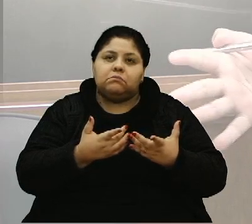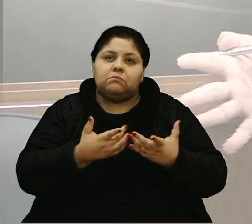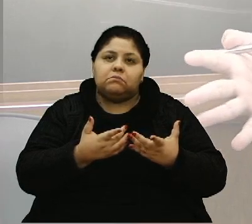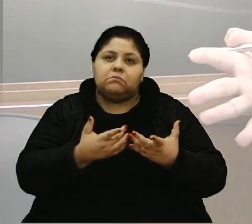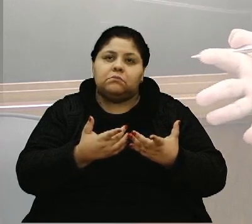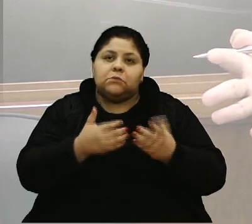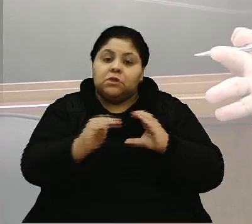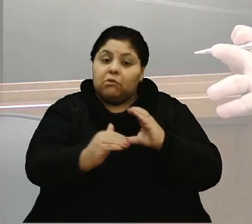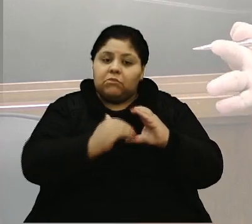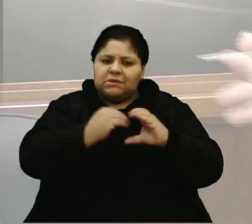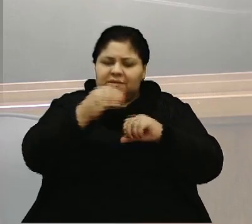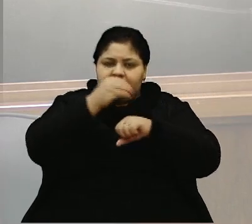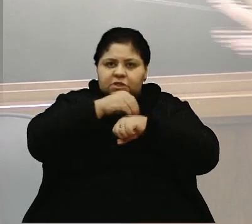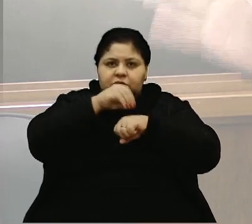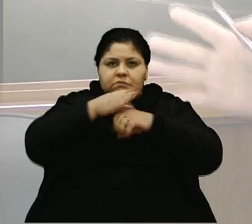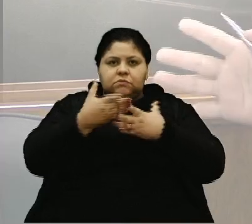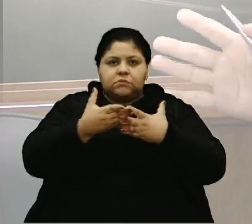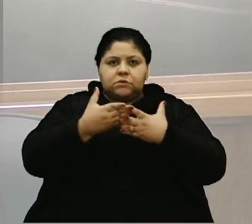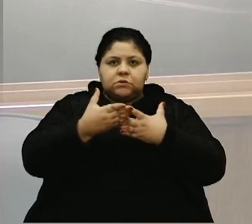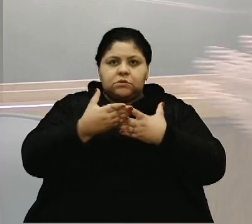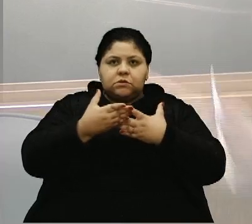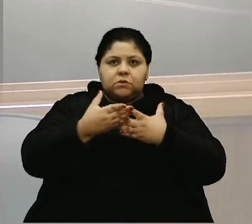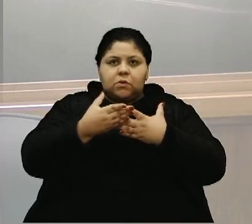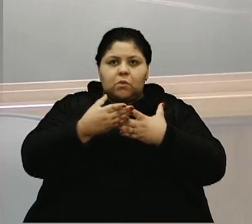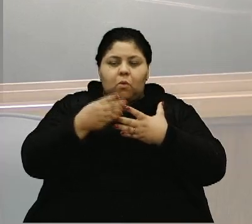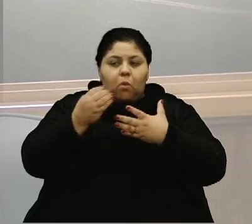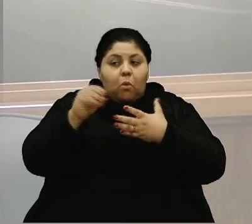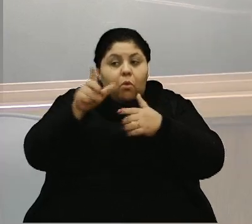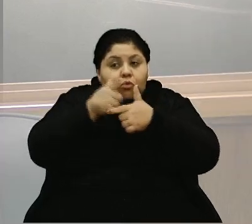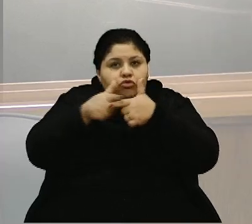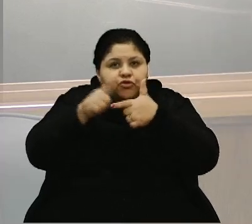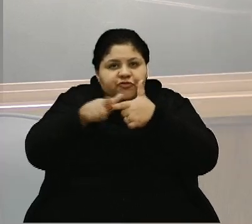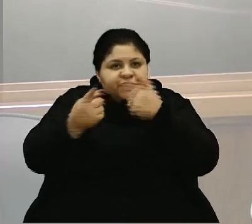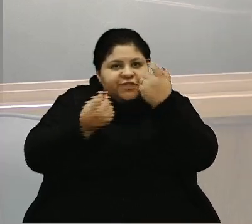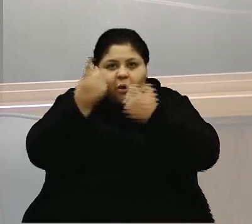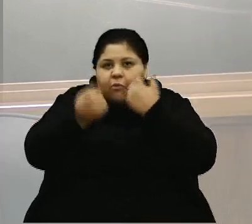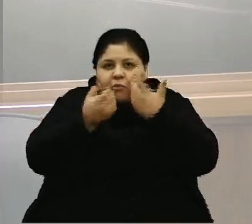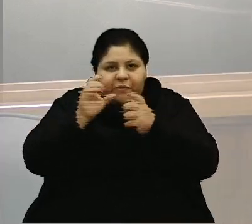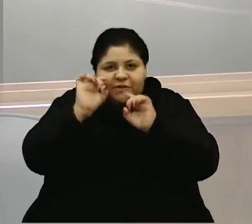recebe as indicações. Ou parcializa, recebe só algumas.